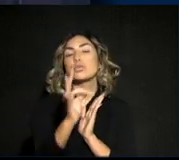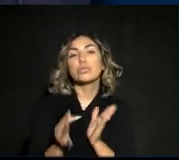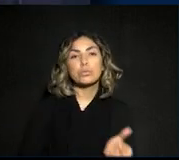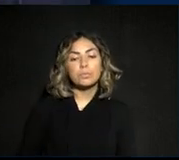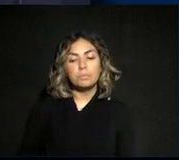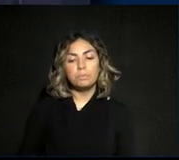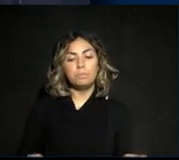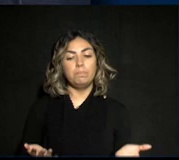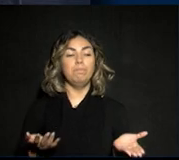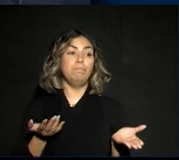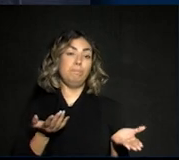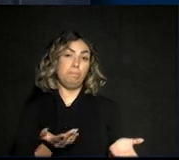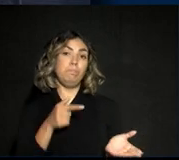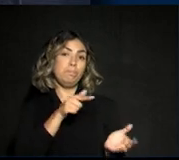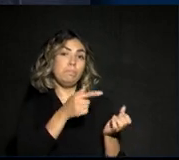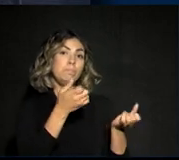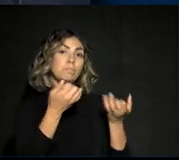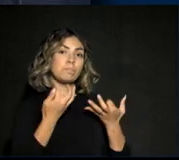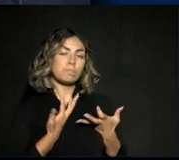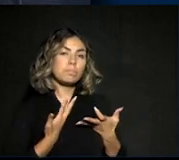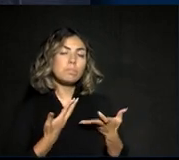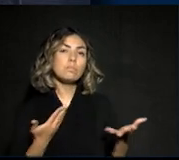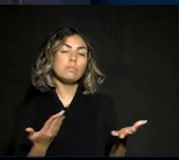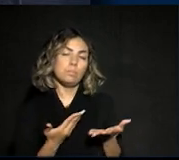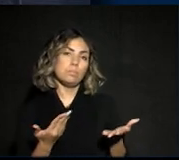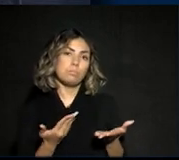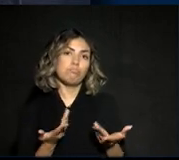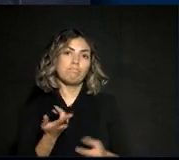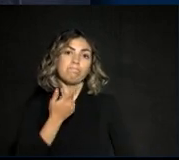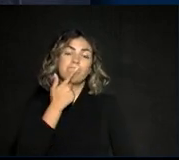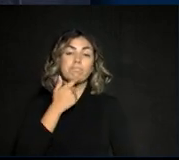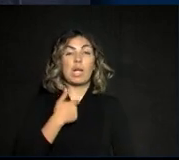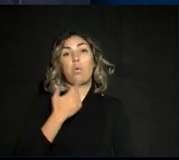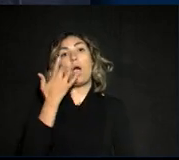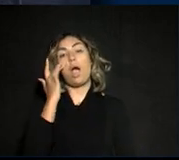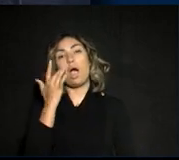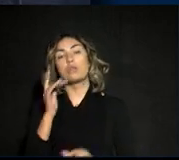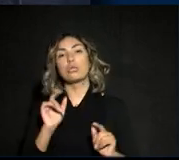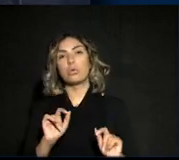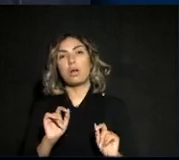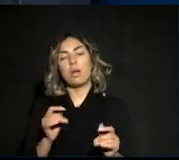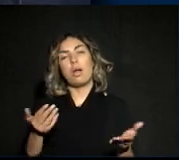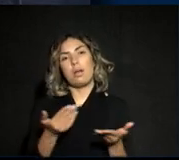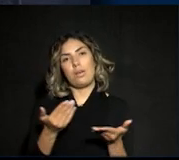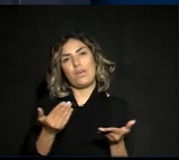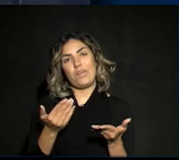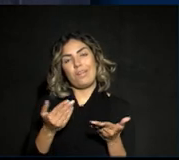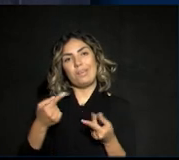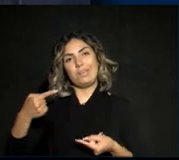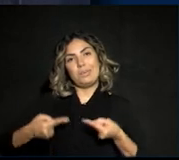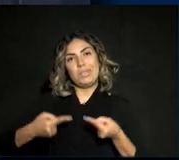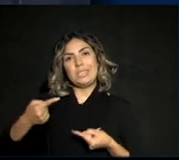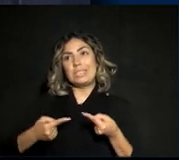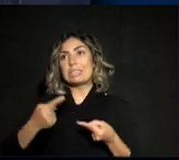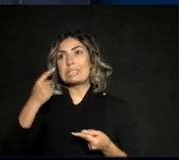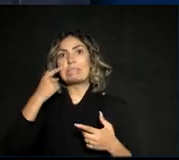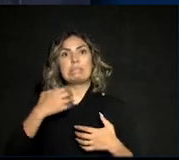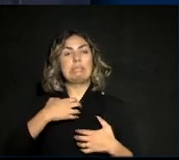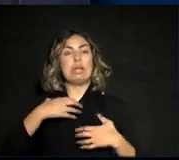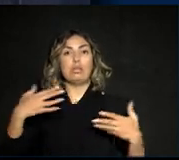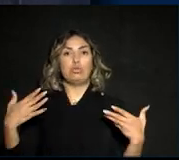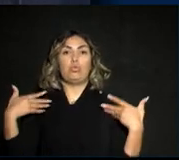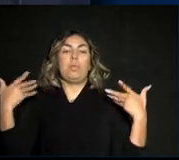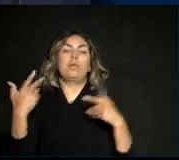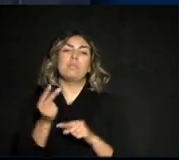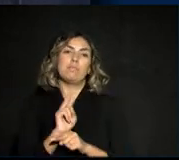Em relação ao ponto anterior, Stephanie, da curva de juros, eu acho que é o seguinte: a gente está terminando o governo com uma surpresa fiscal,